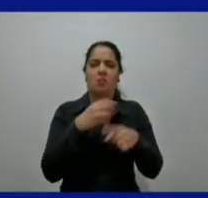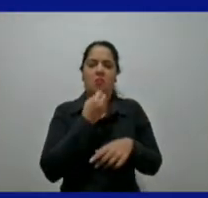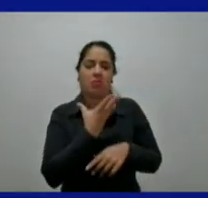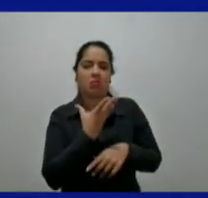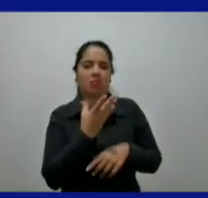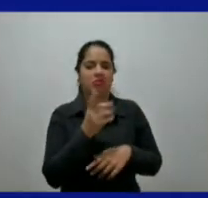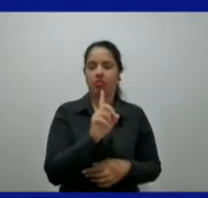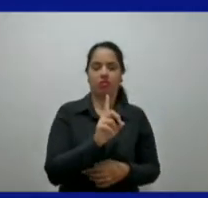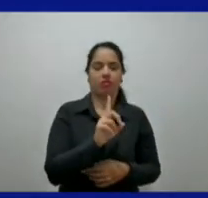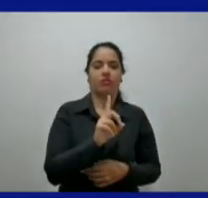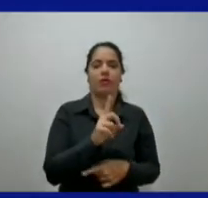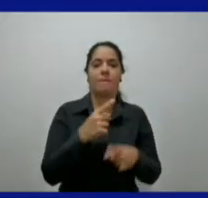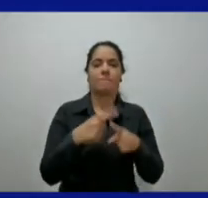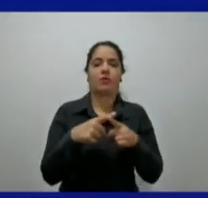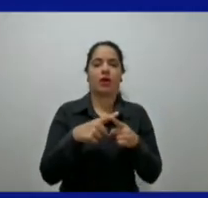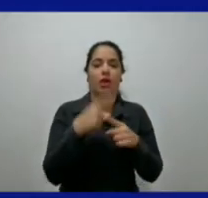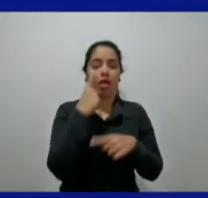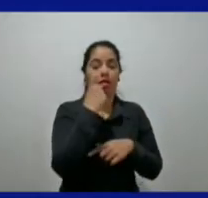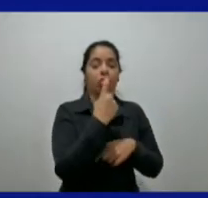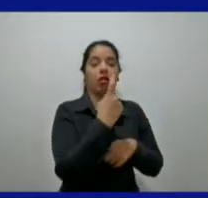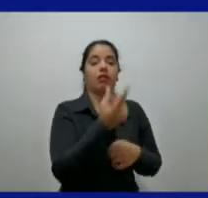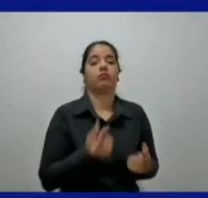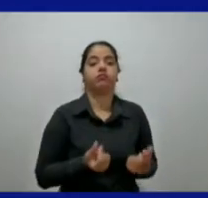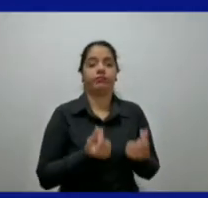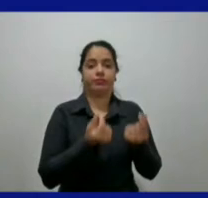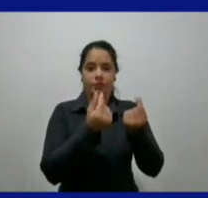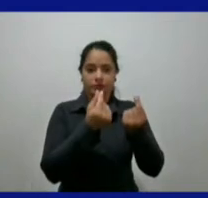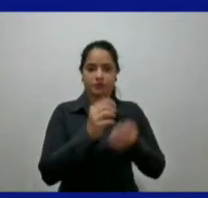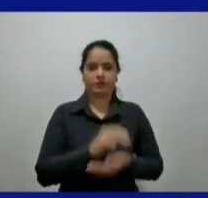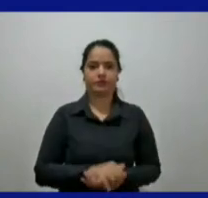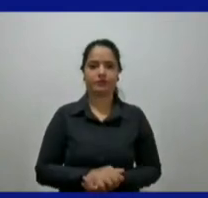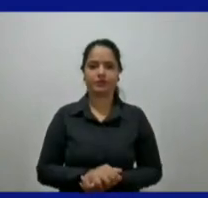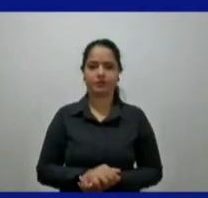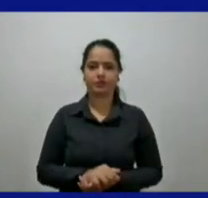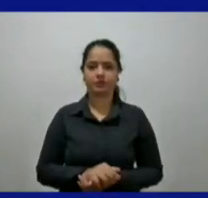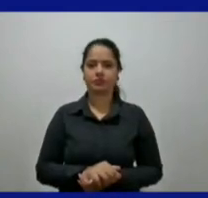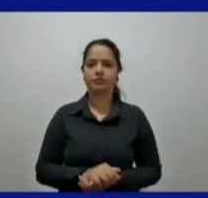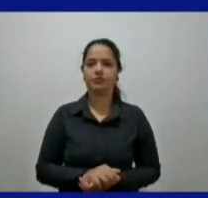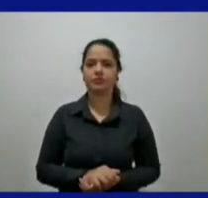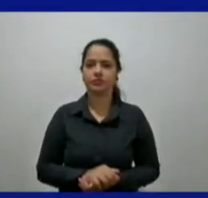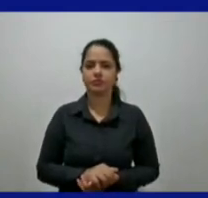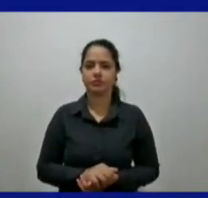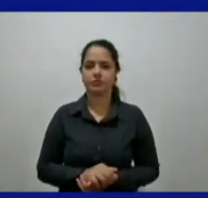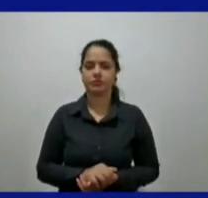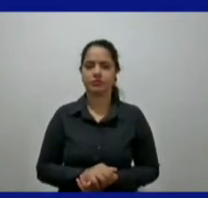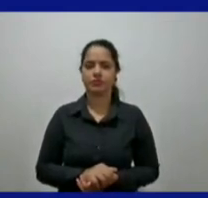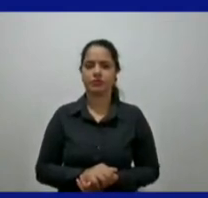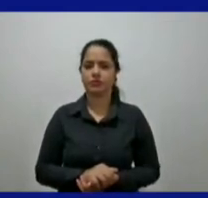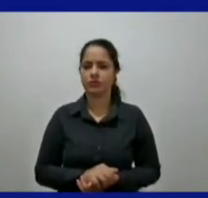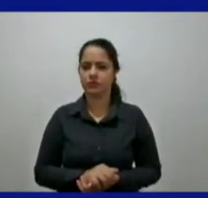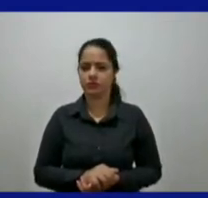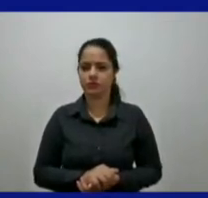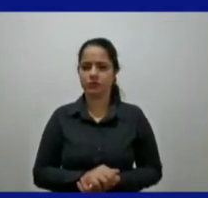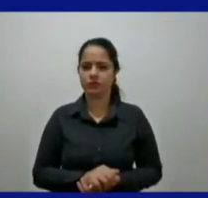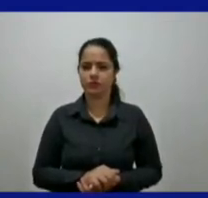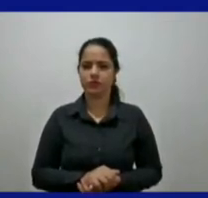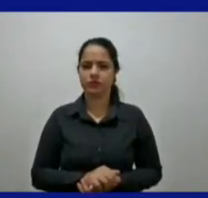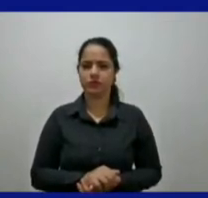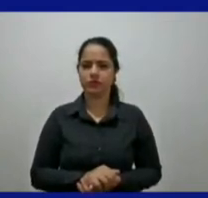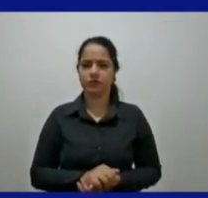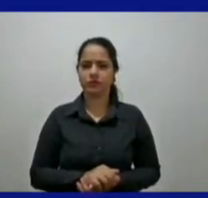escala, principalmente pelos analistas, que eles querem ver o conjunto, eles são